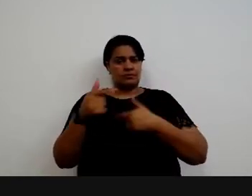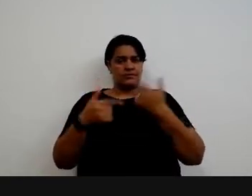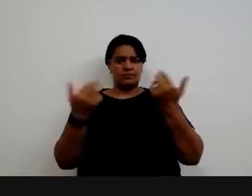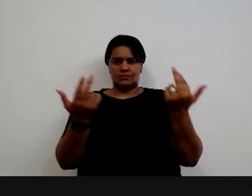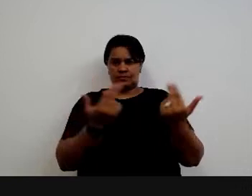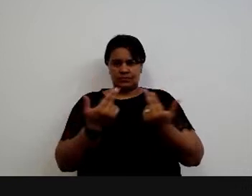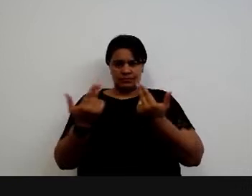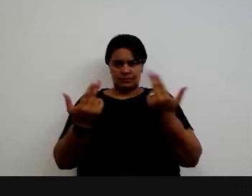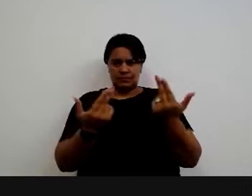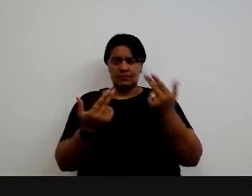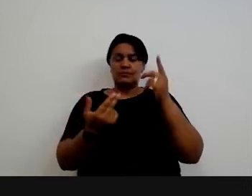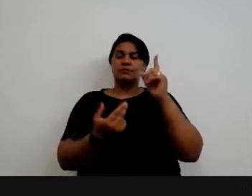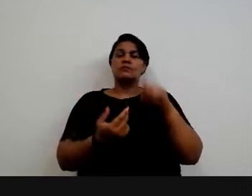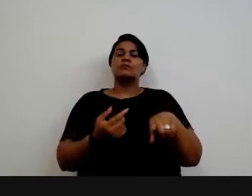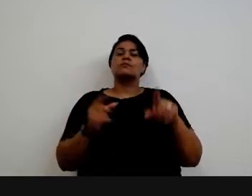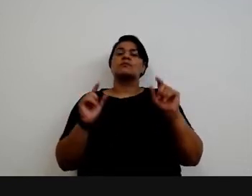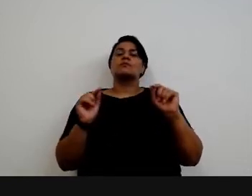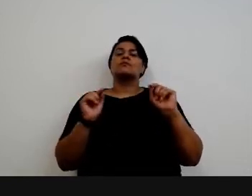é